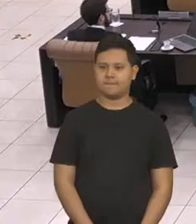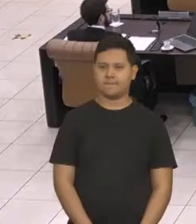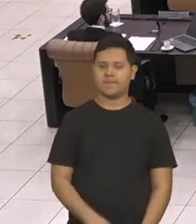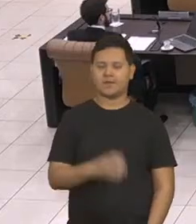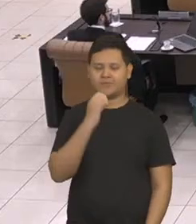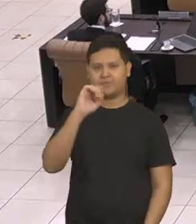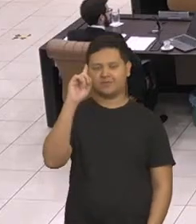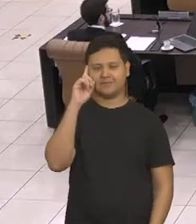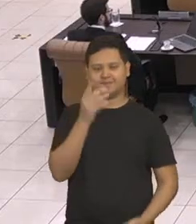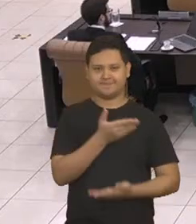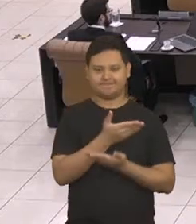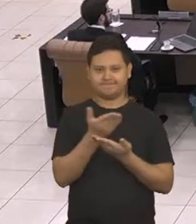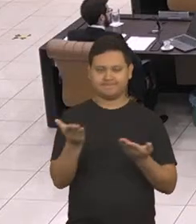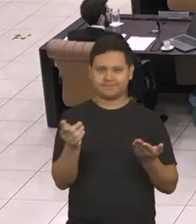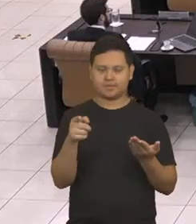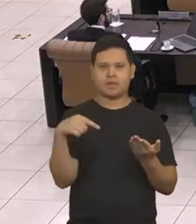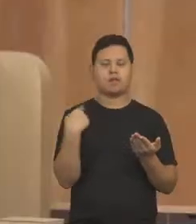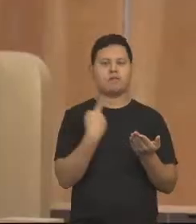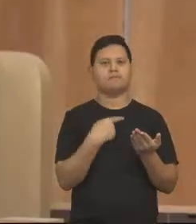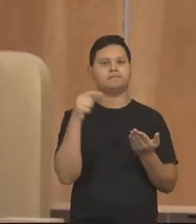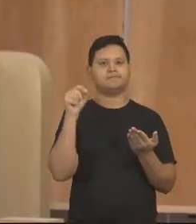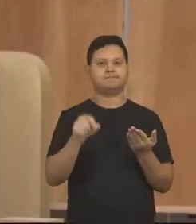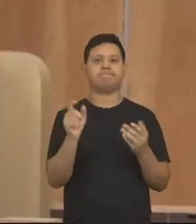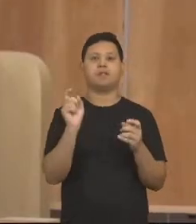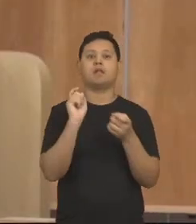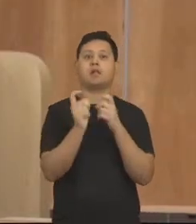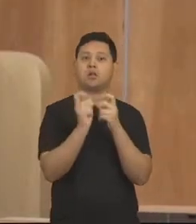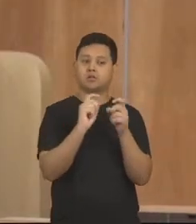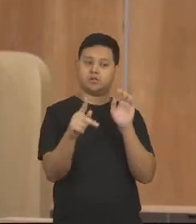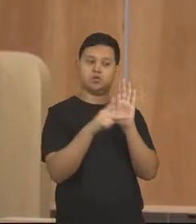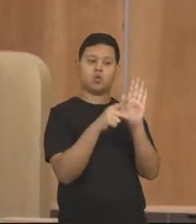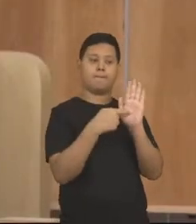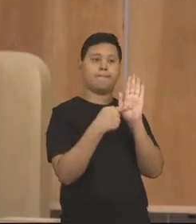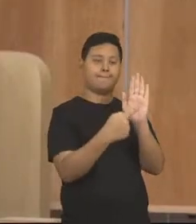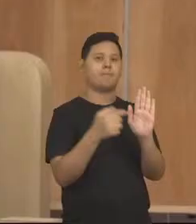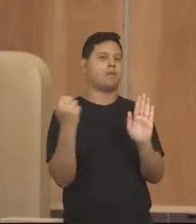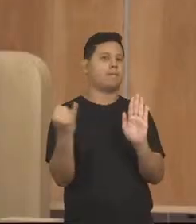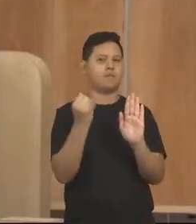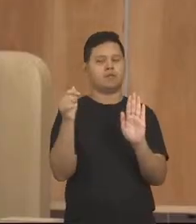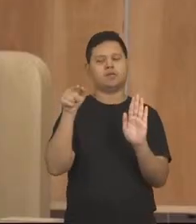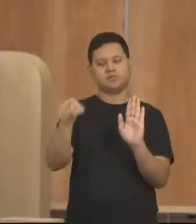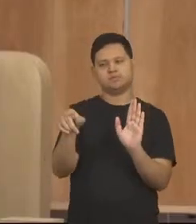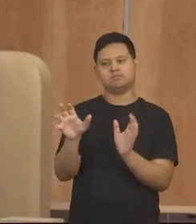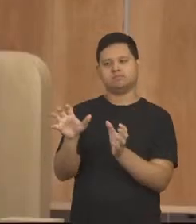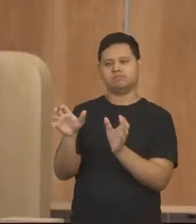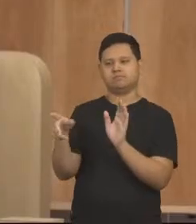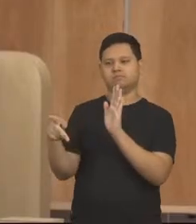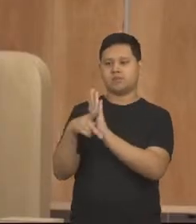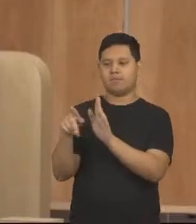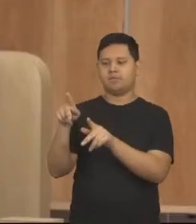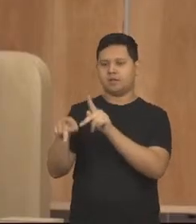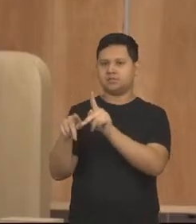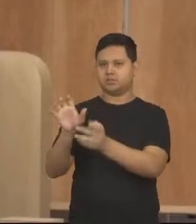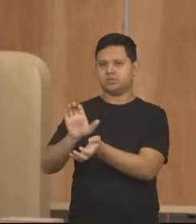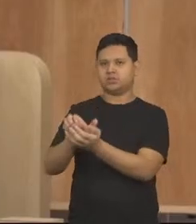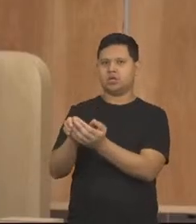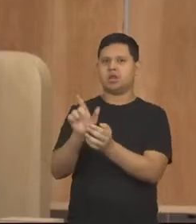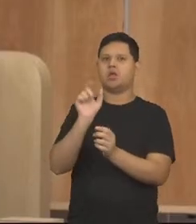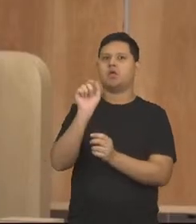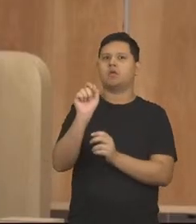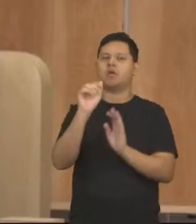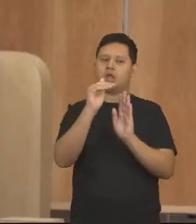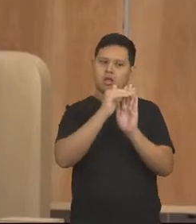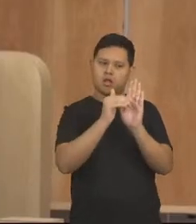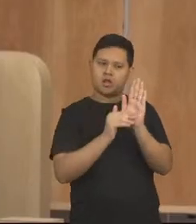Bom dia a todos. Nós estamos aqui na discussão de um projeto importante para a cidade de Jacareí, que regulamenta e